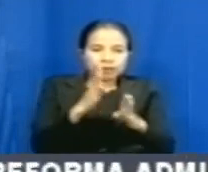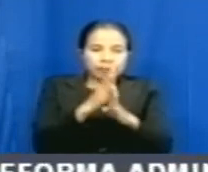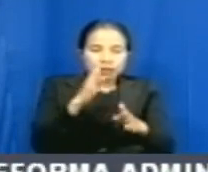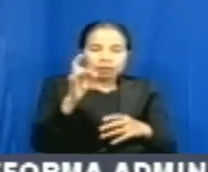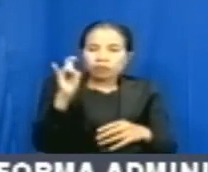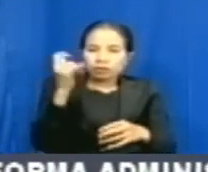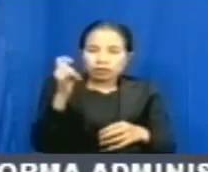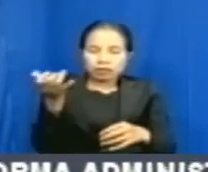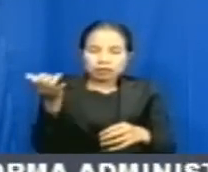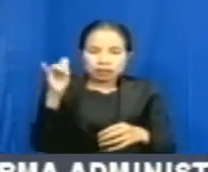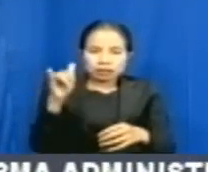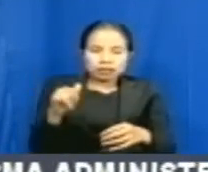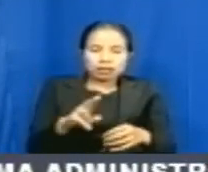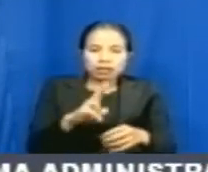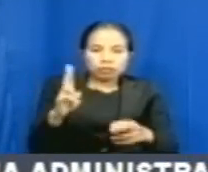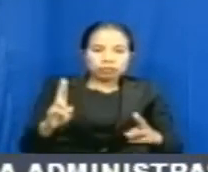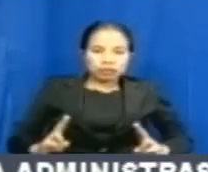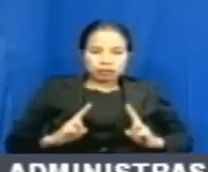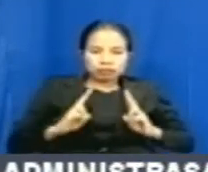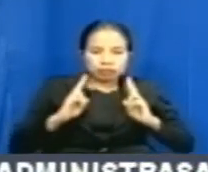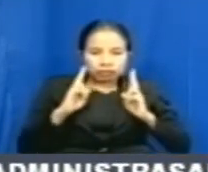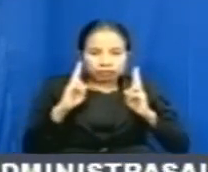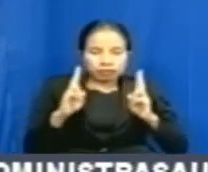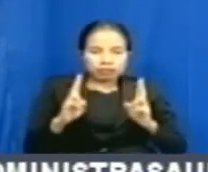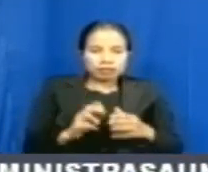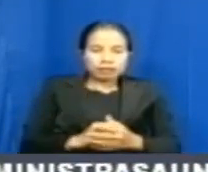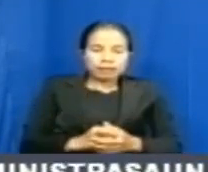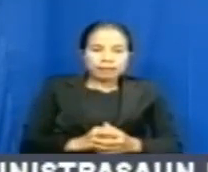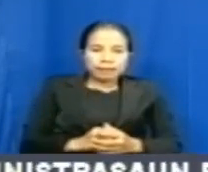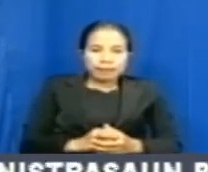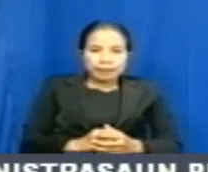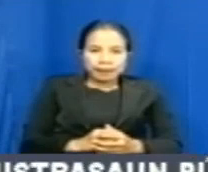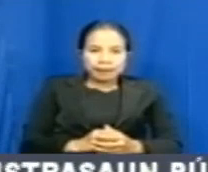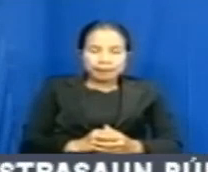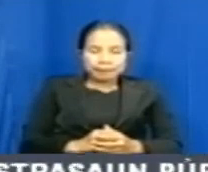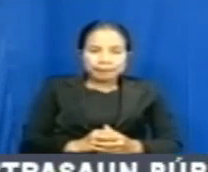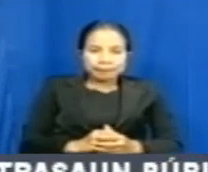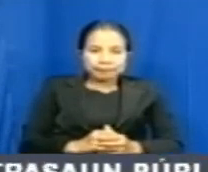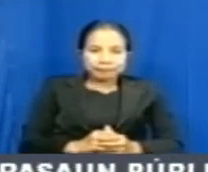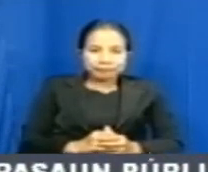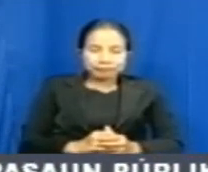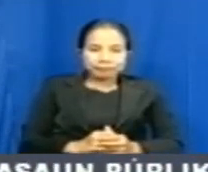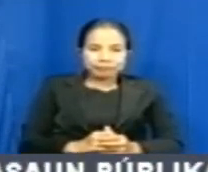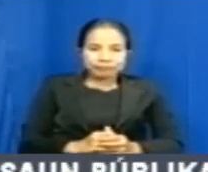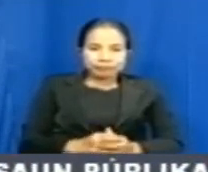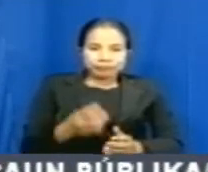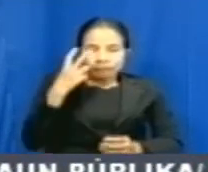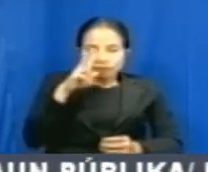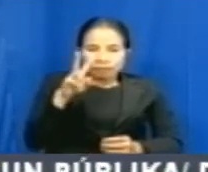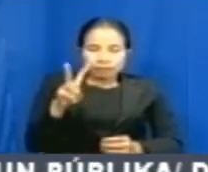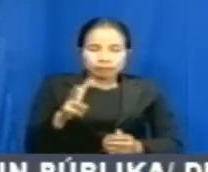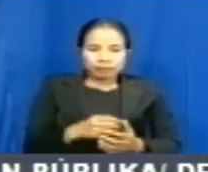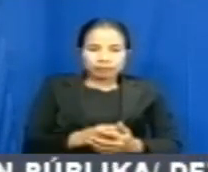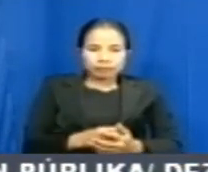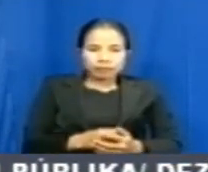lá usa uniforme, pois será norma e foi passa.